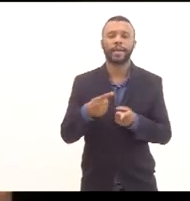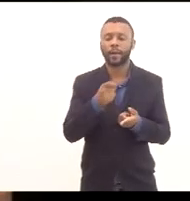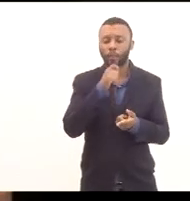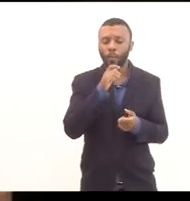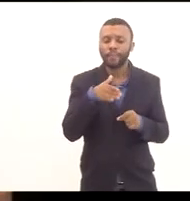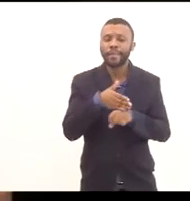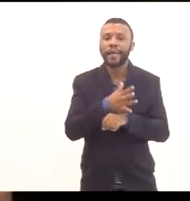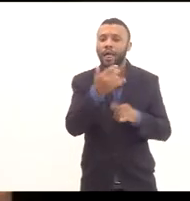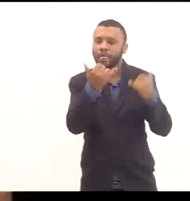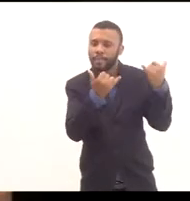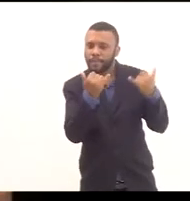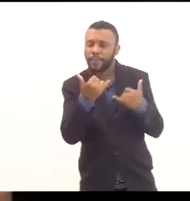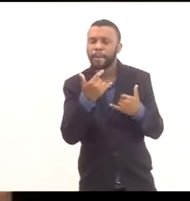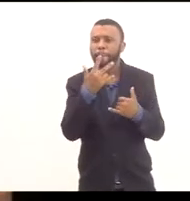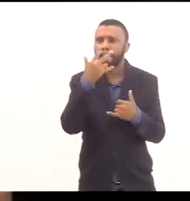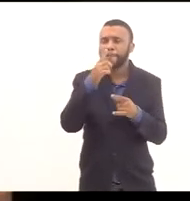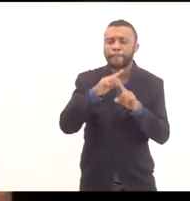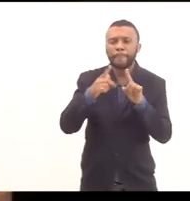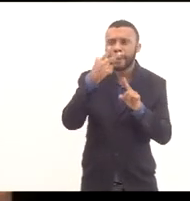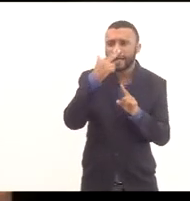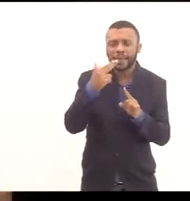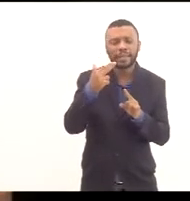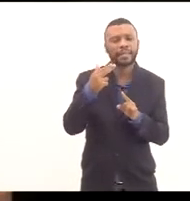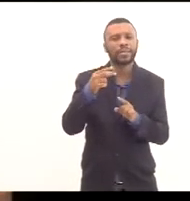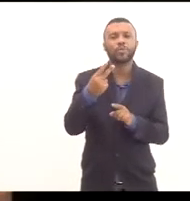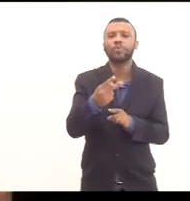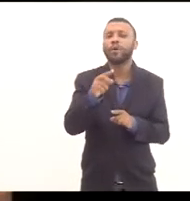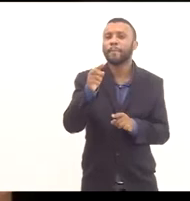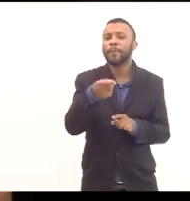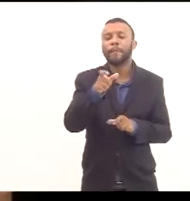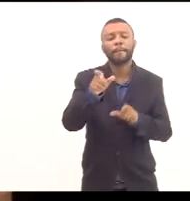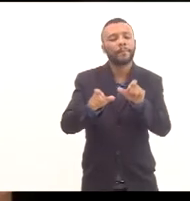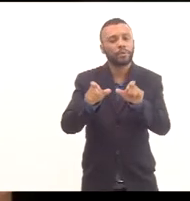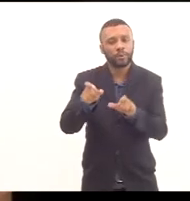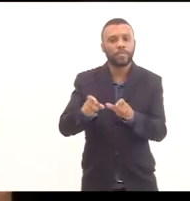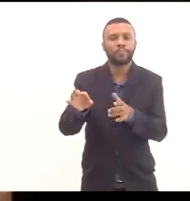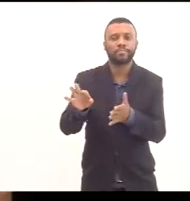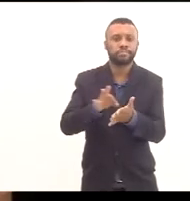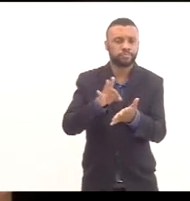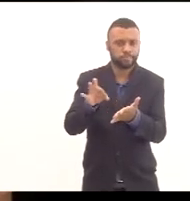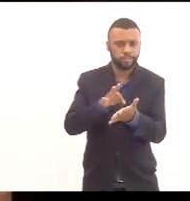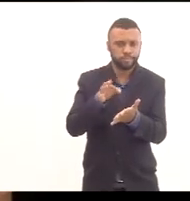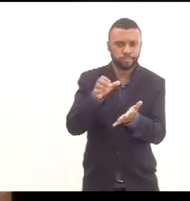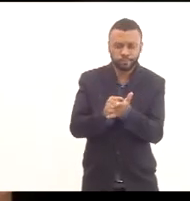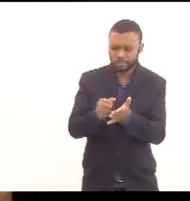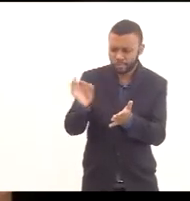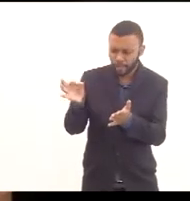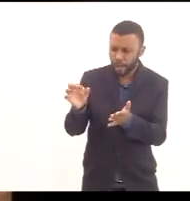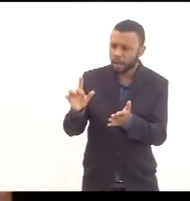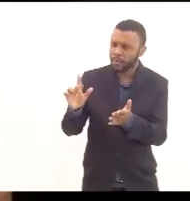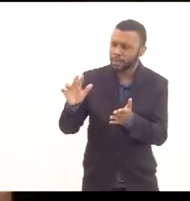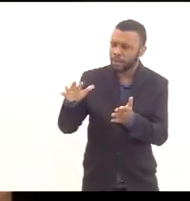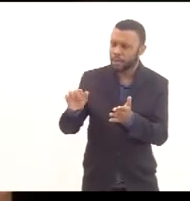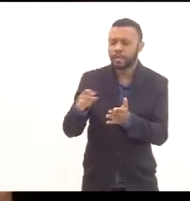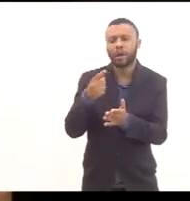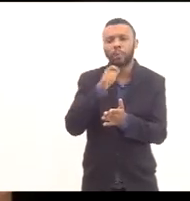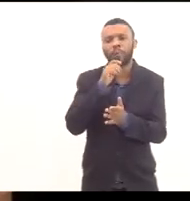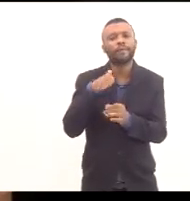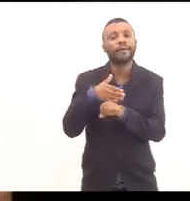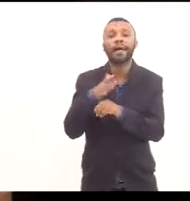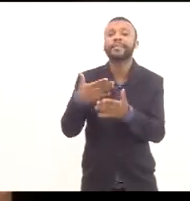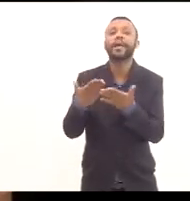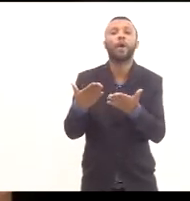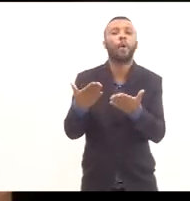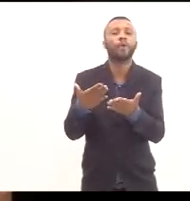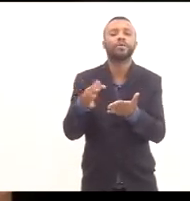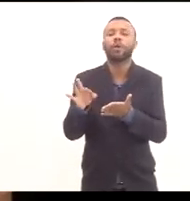a saída mas o município parece que tem duas mil pessoas cadastradas na Luciana e Mas a gente não teve acesso até